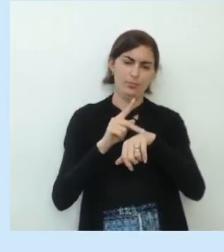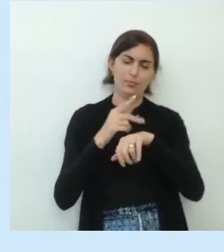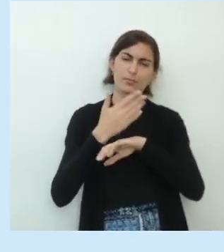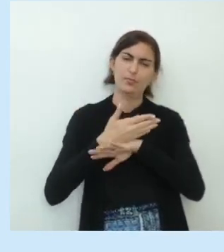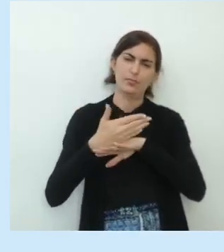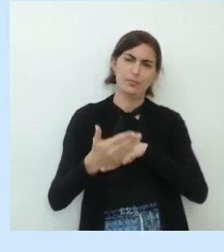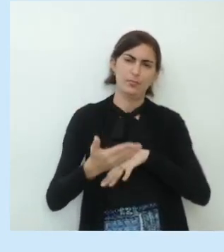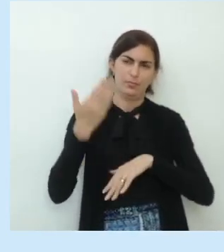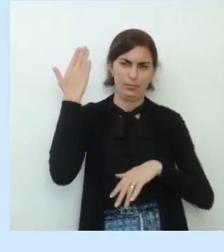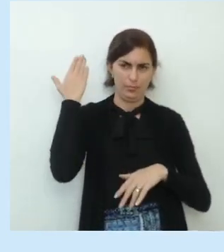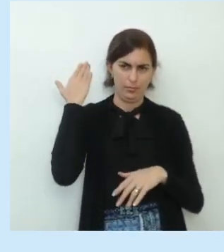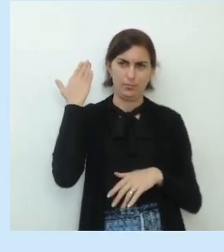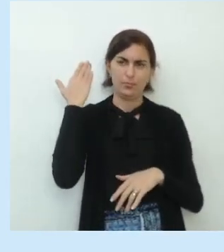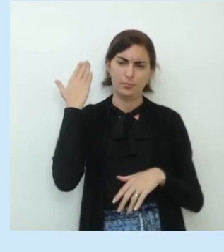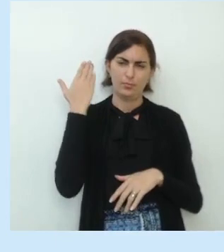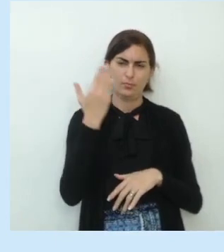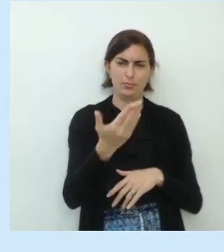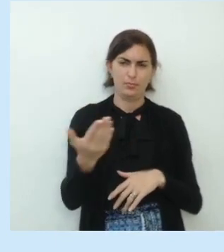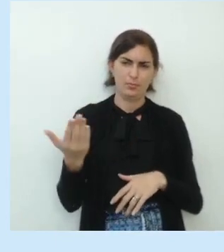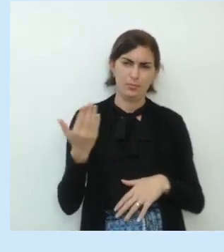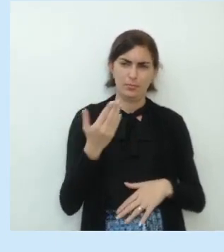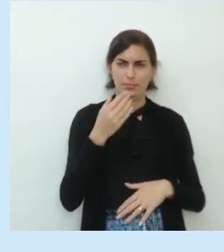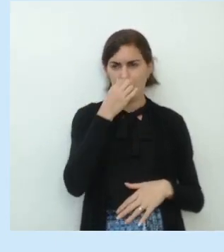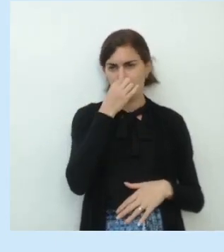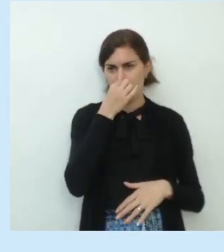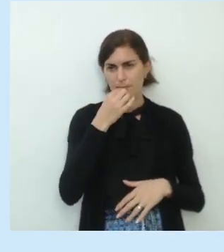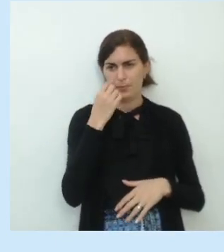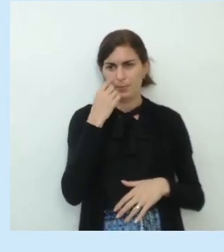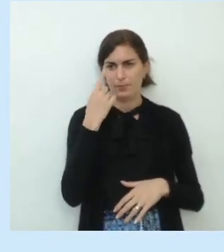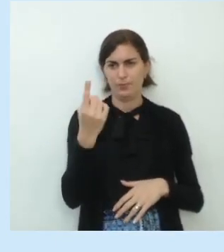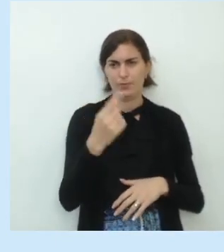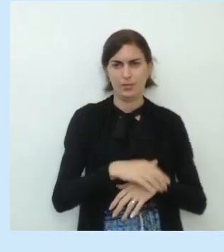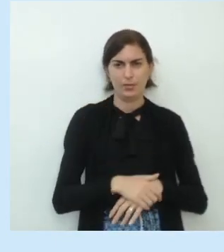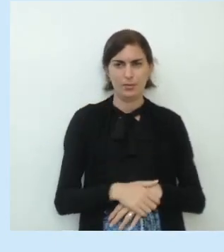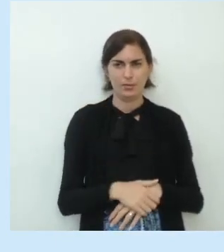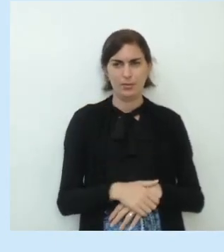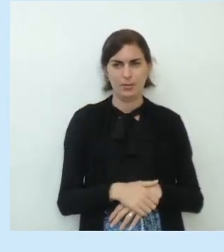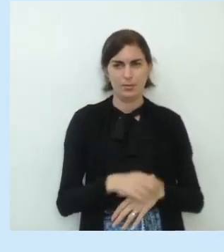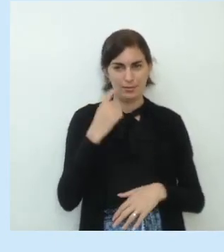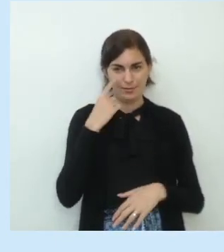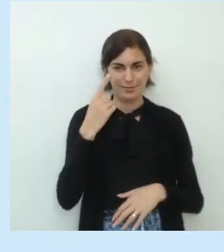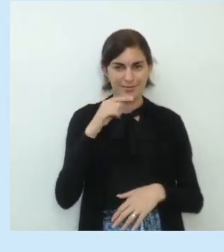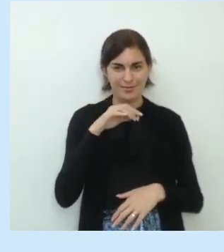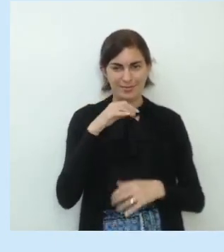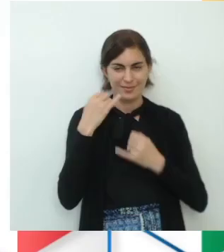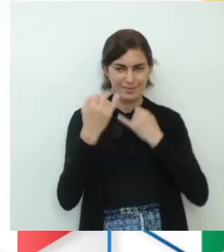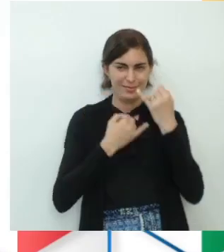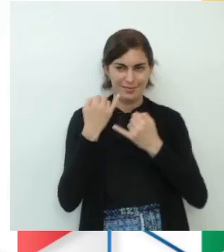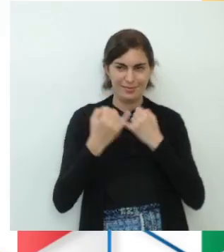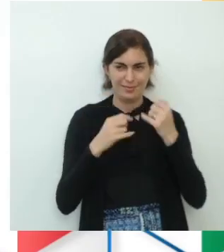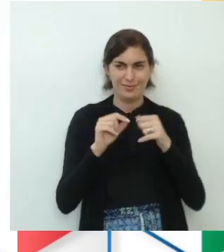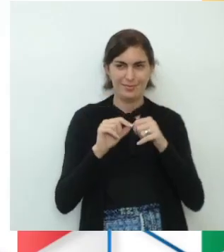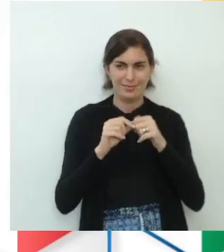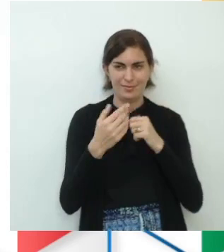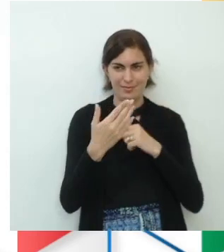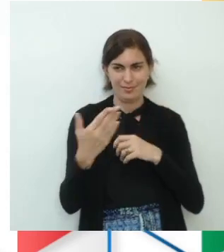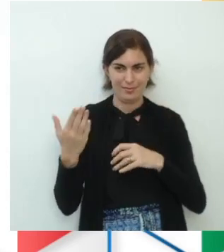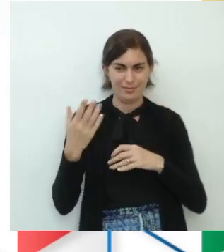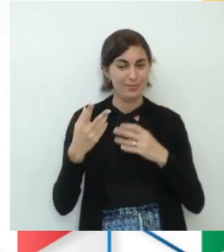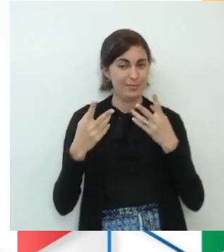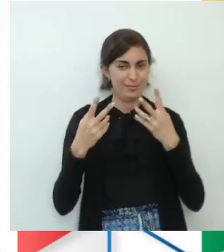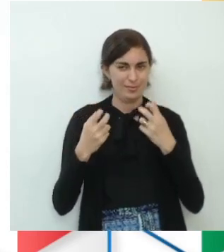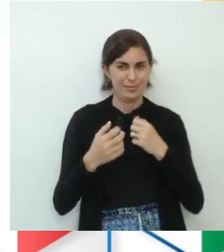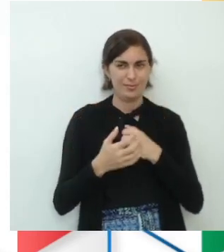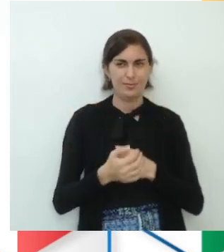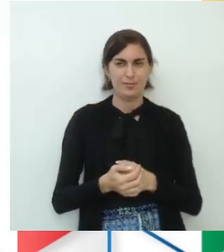quadro do Cornelis aí para vocês, tá? Vem cá, olha o que o Cornelis fez, viu a animação? Vou fazer de novo para você perceber